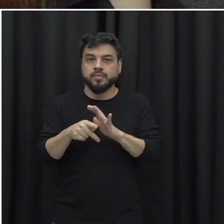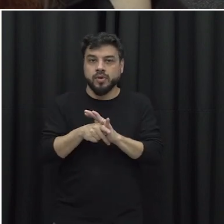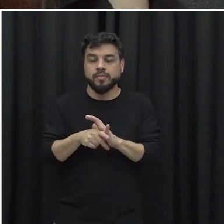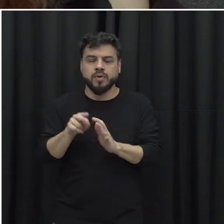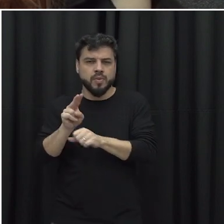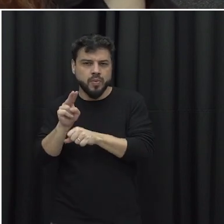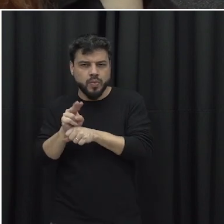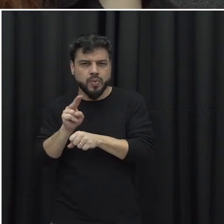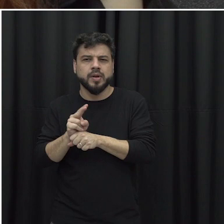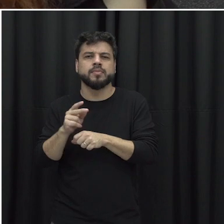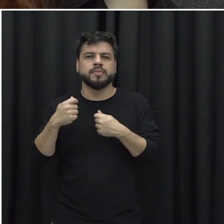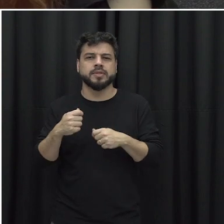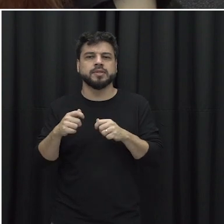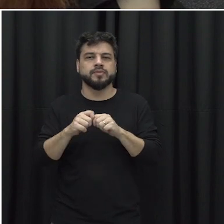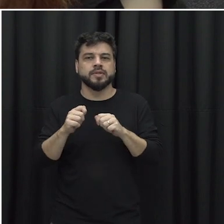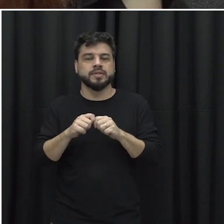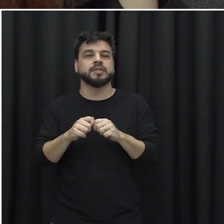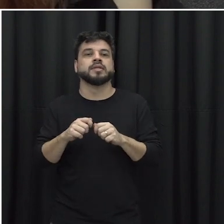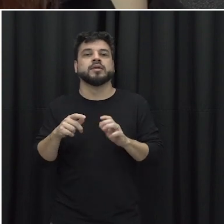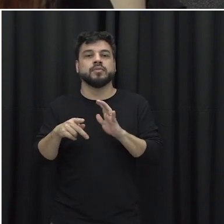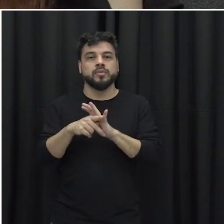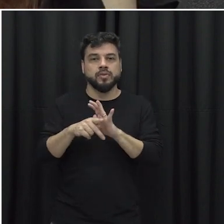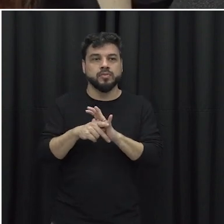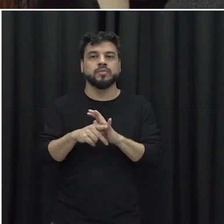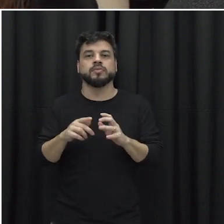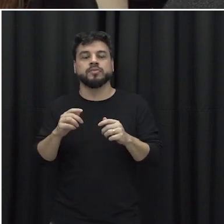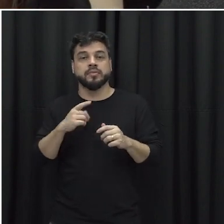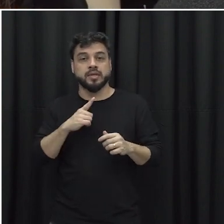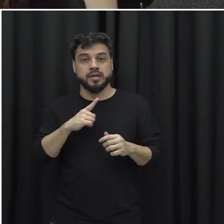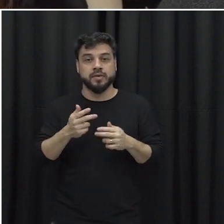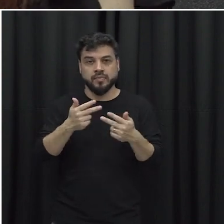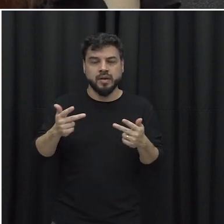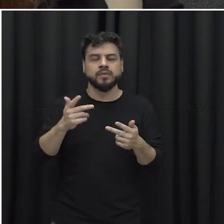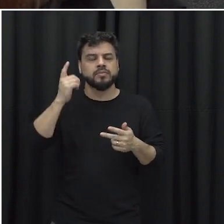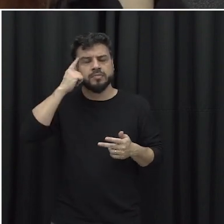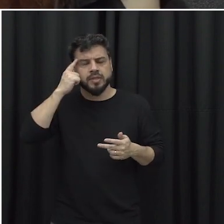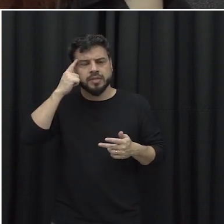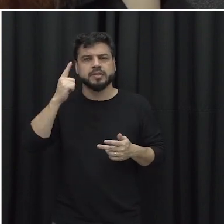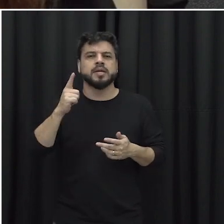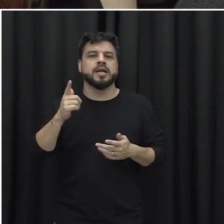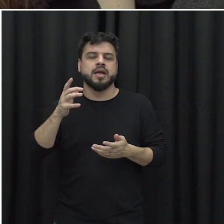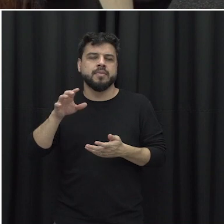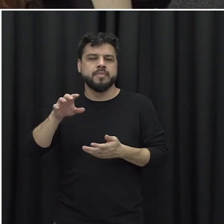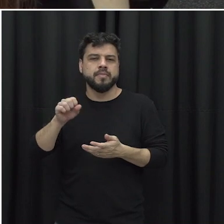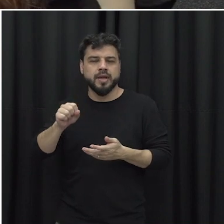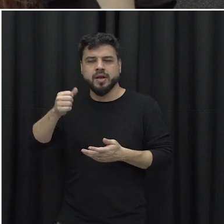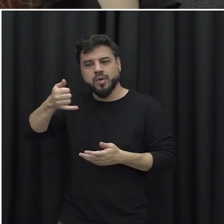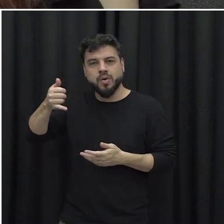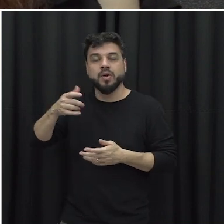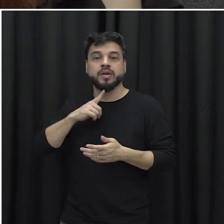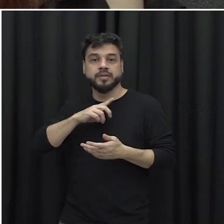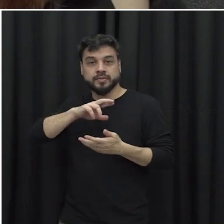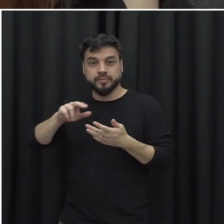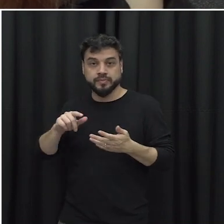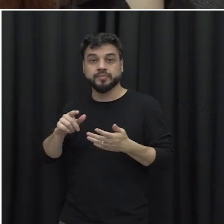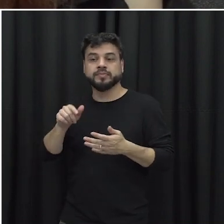o suporte, esse suporte tem que ser garantido, né, desde cultivo, extração do óleo, como o paciente vai saber se aquele óleo está adequado ou não para o